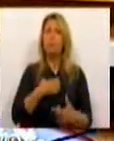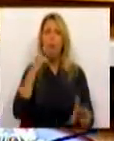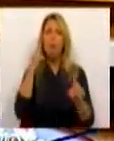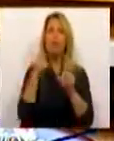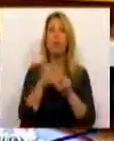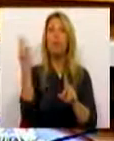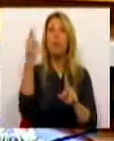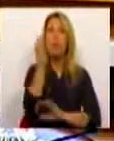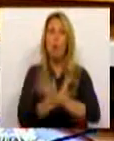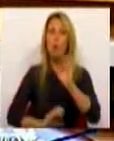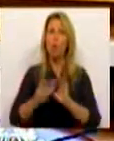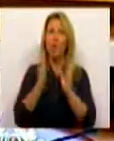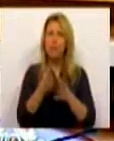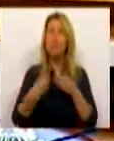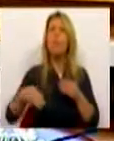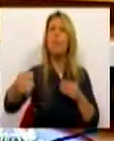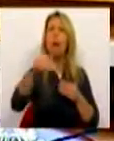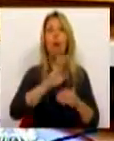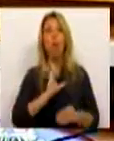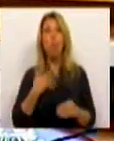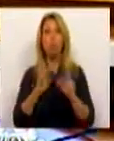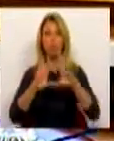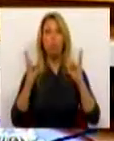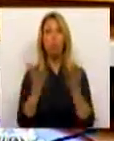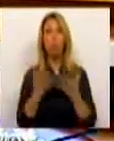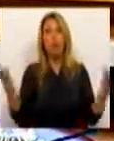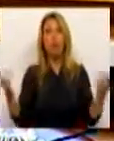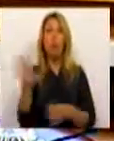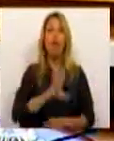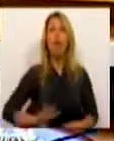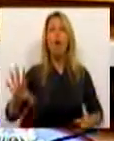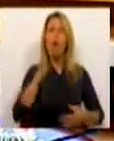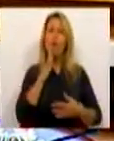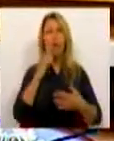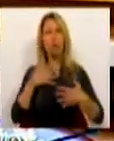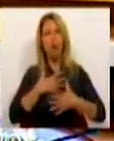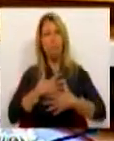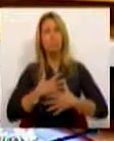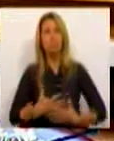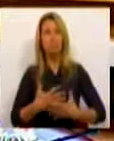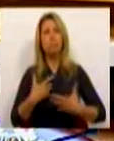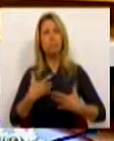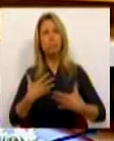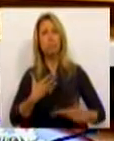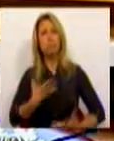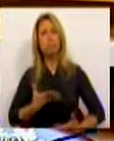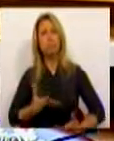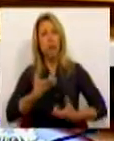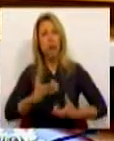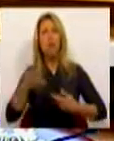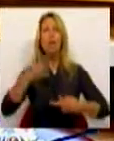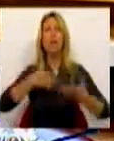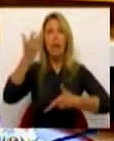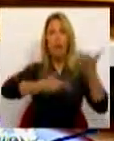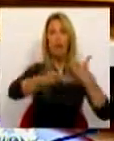mundo globalizado e, portanto, esta forma espontânea de troca de informações entre Estados-membros neste domínio é importante.